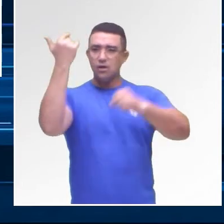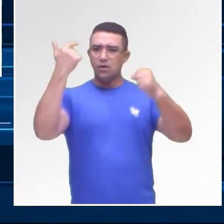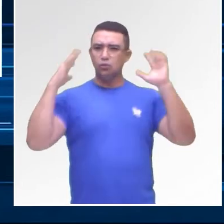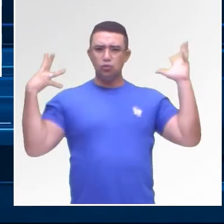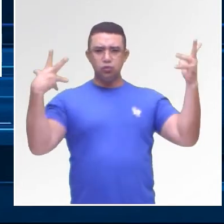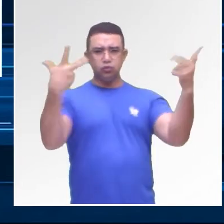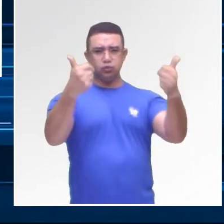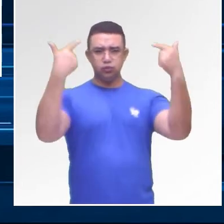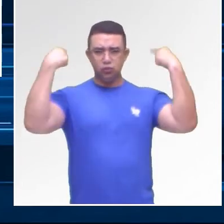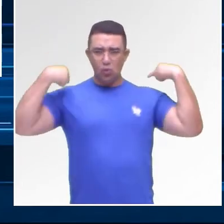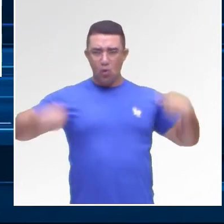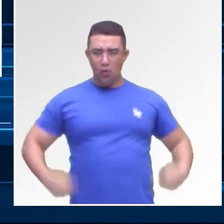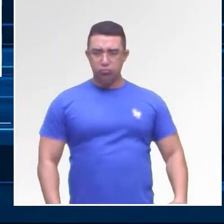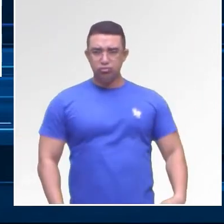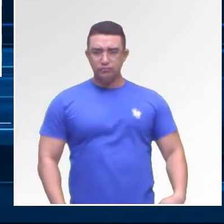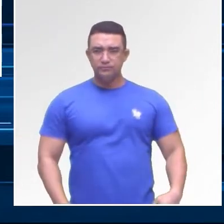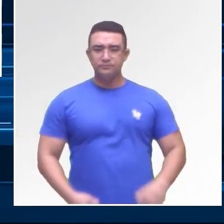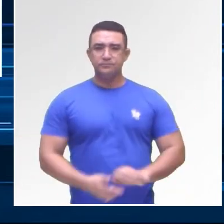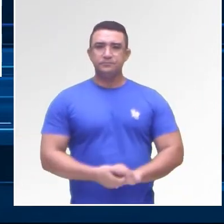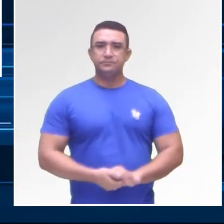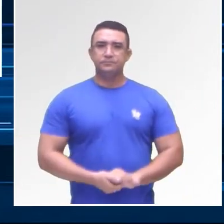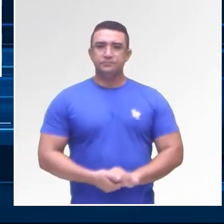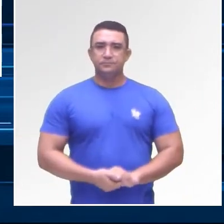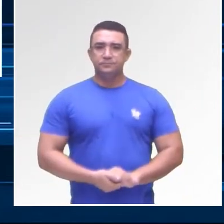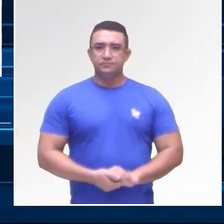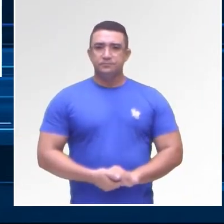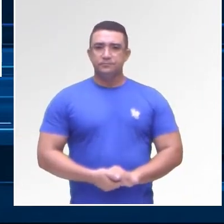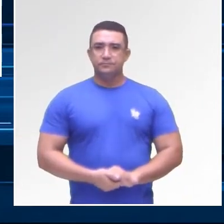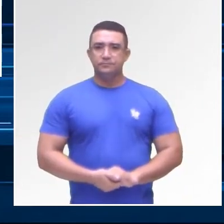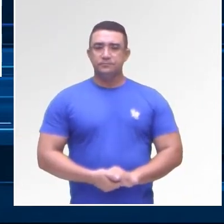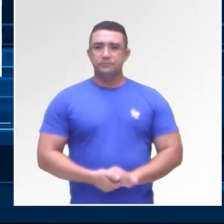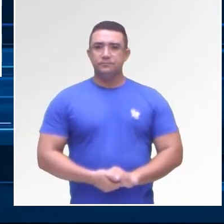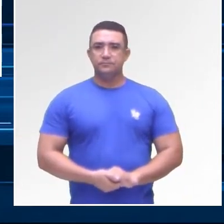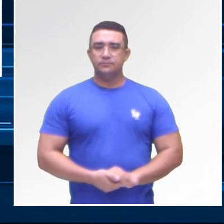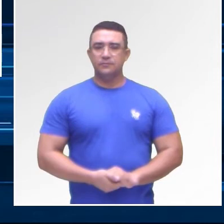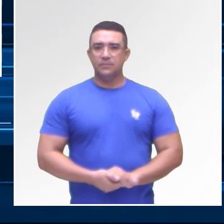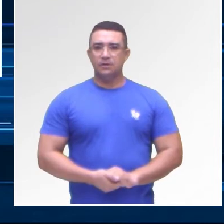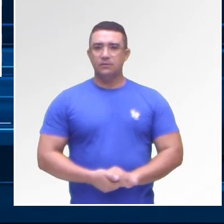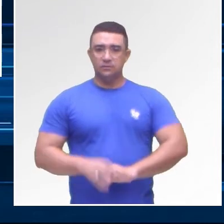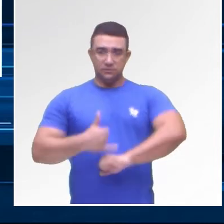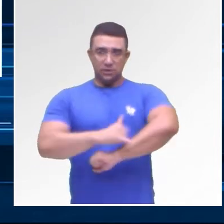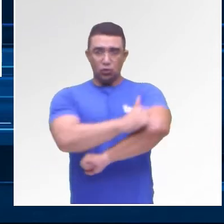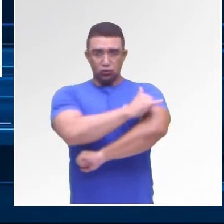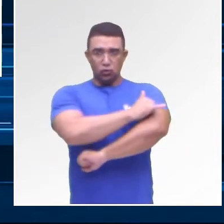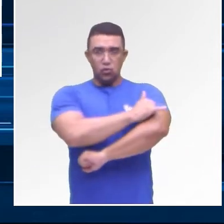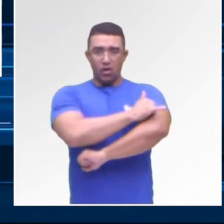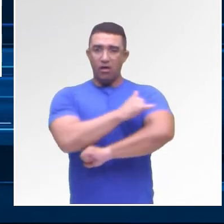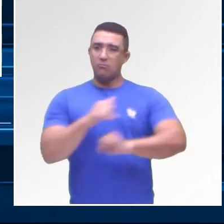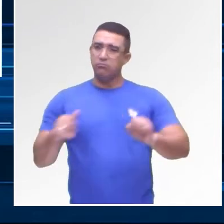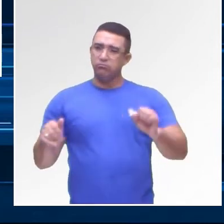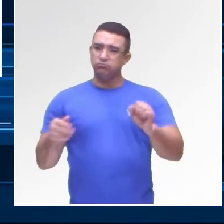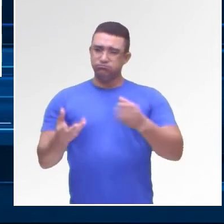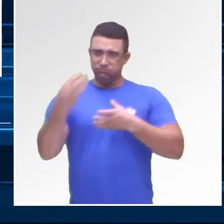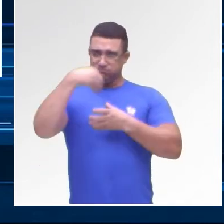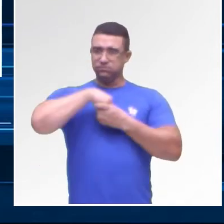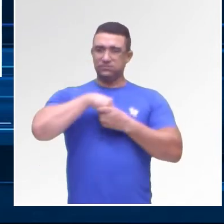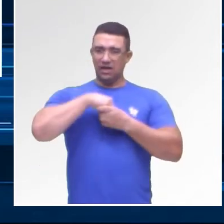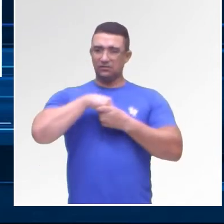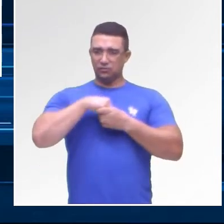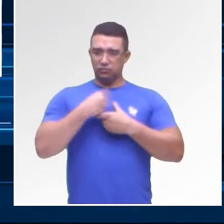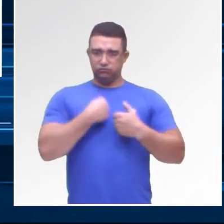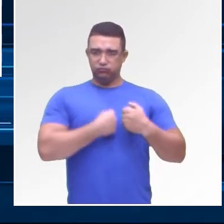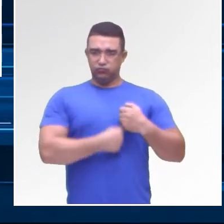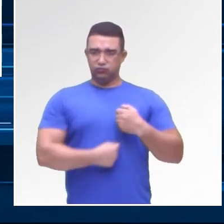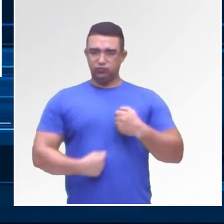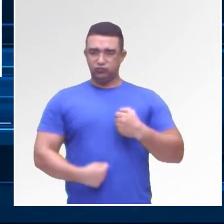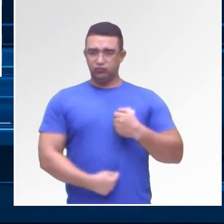corpo, tá? Então, essa gordura que está entre as nossas vísceras é mais perigosa do que